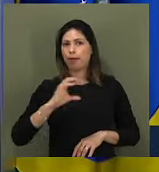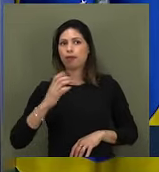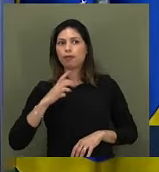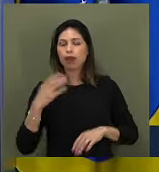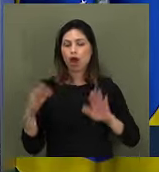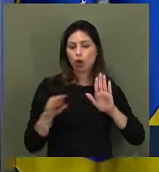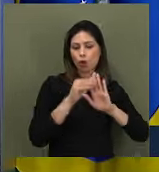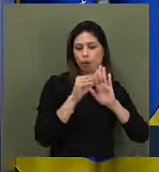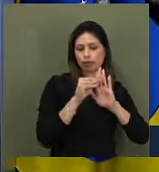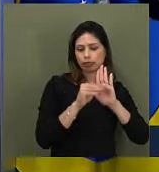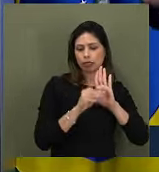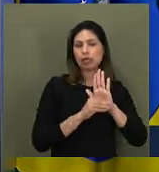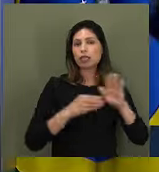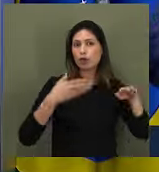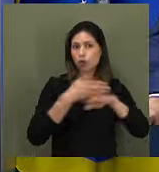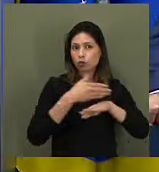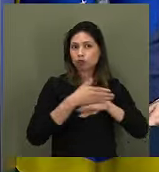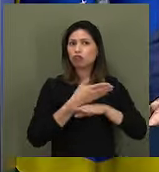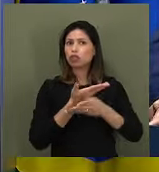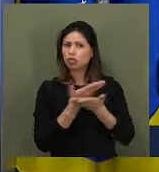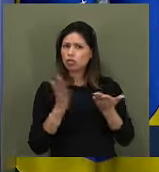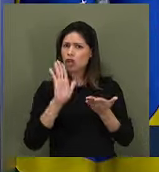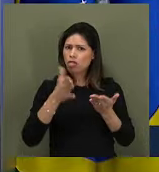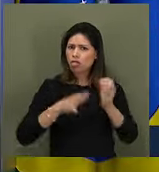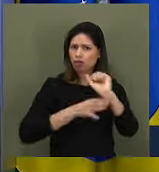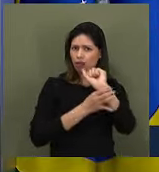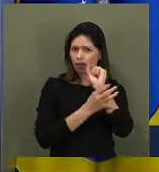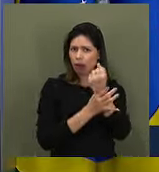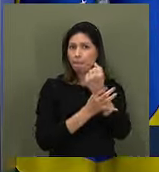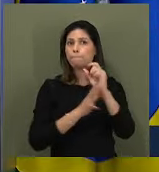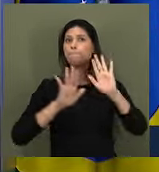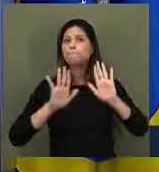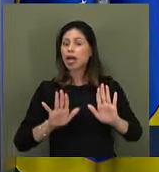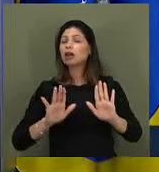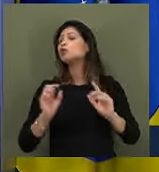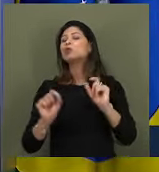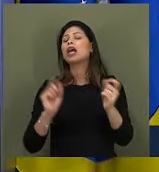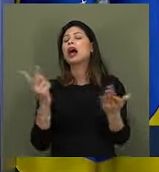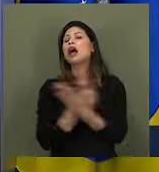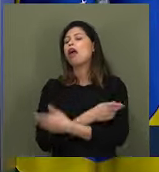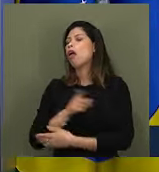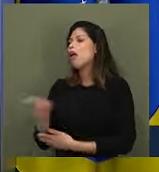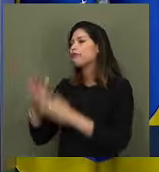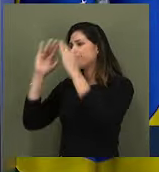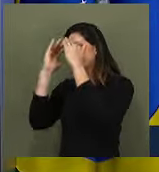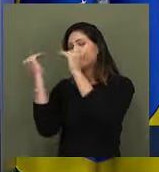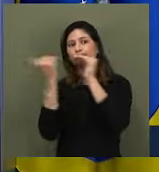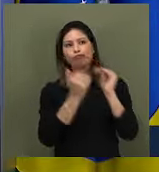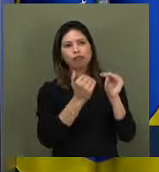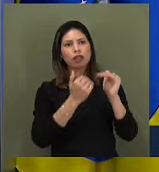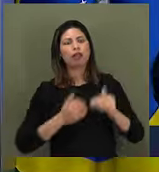Constituição aquilo que leis federais já garantem mas que o ministro não cumpre é o caso muito semelhante à